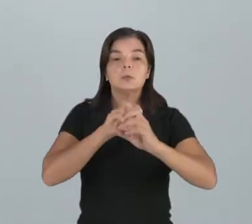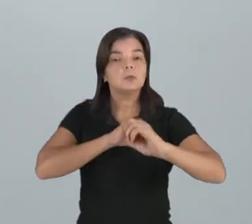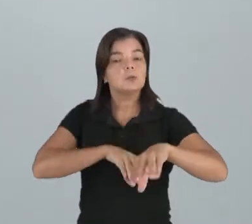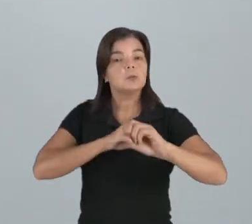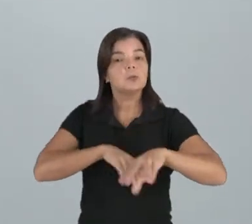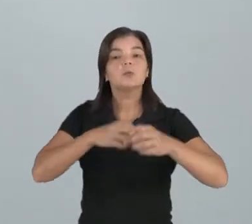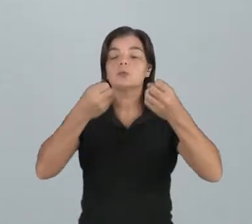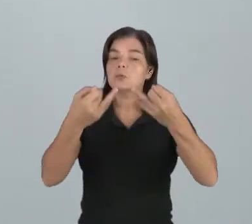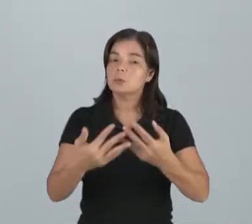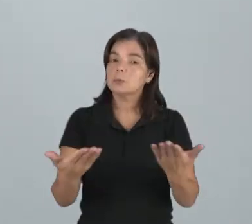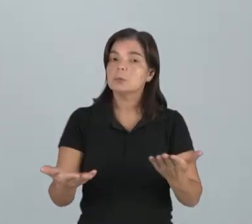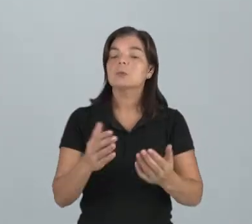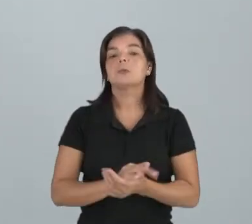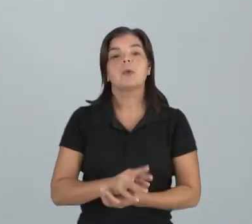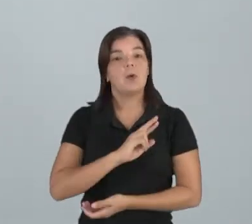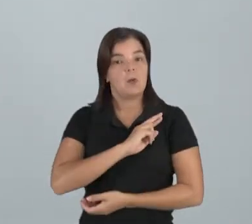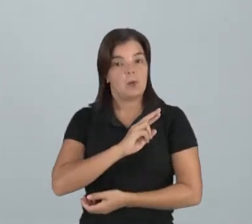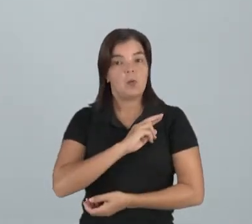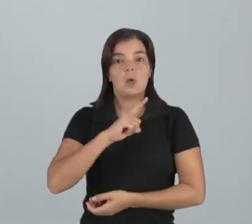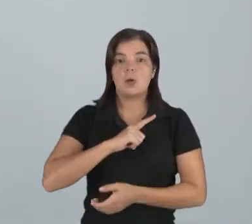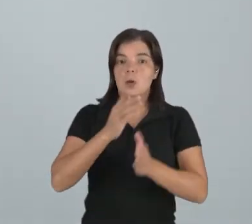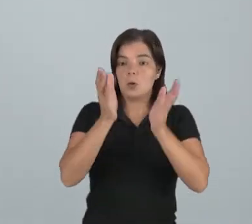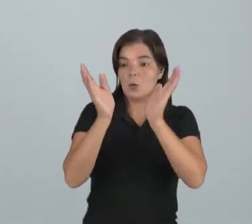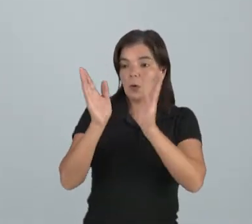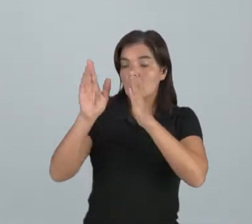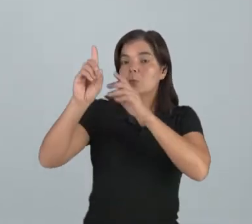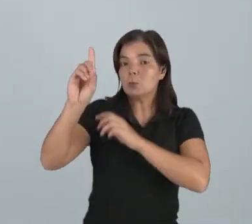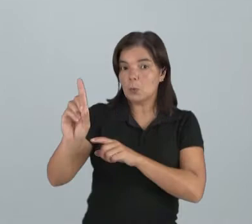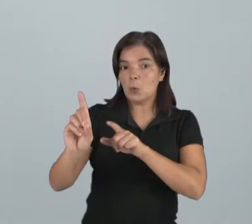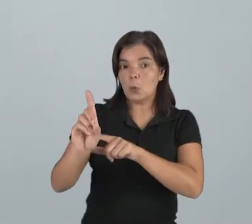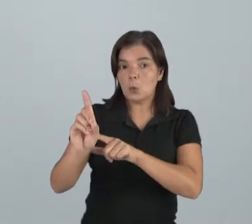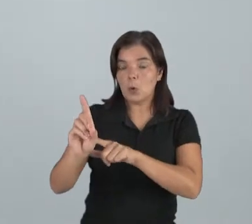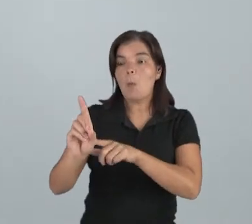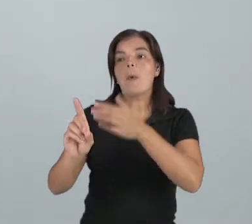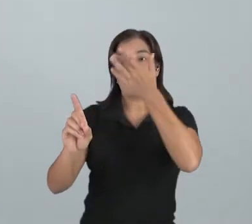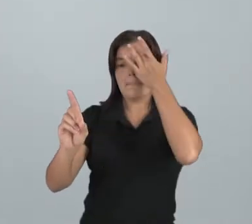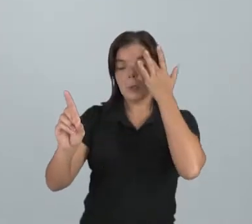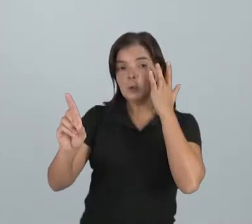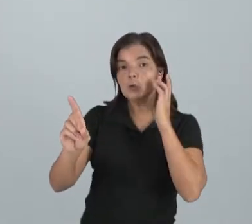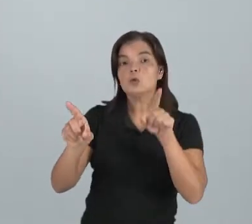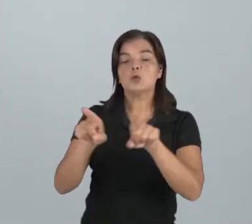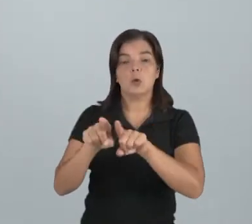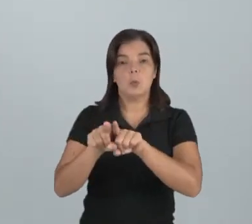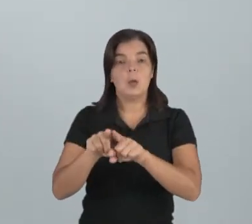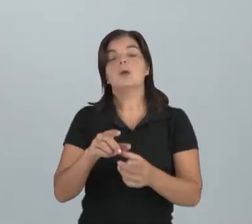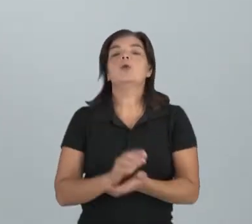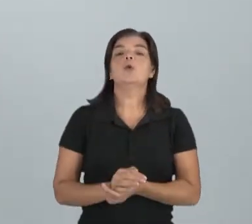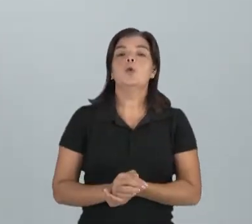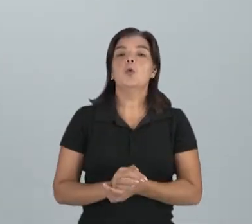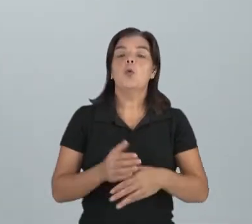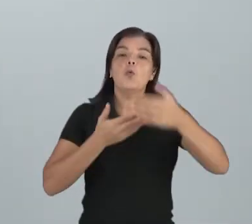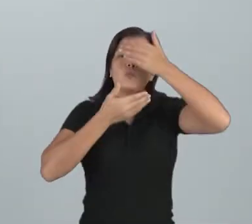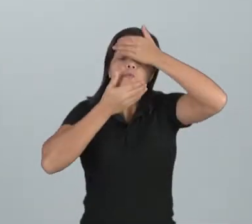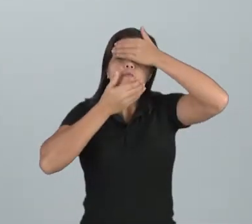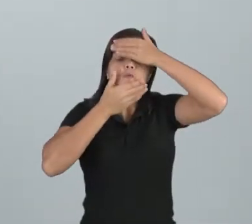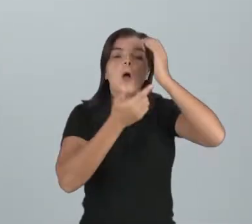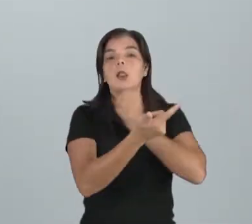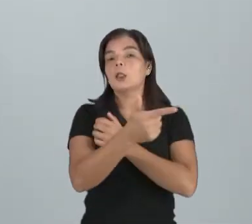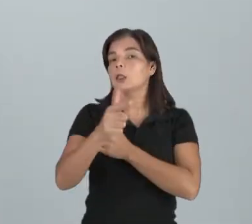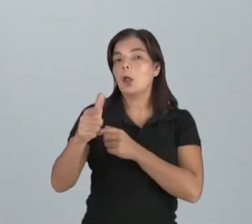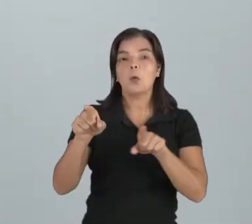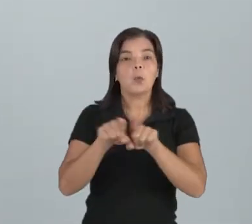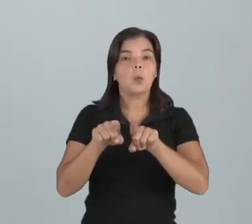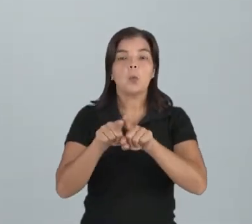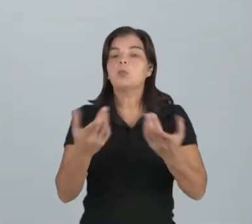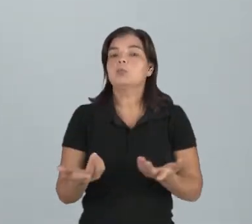nós já dissemos aqui. Há religiões que dizem que a mediação é feita por alguém. O islamismo, por exemplo, não diz que há uma mediação